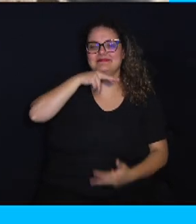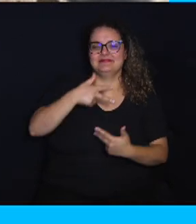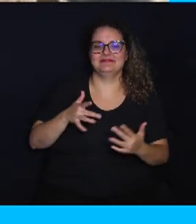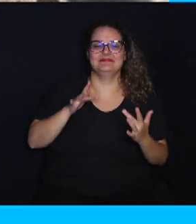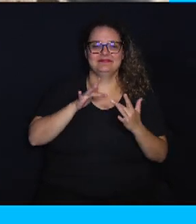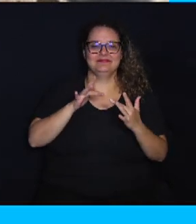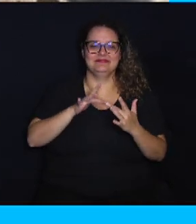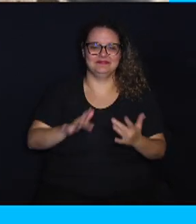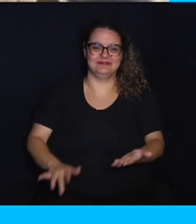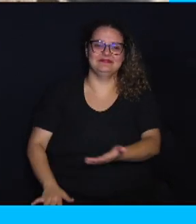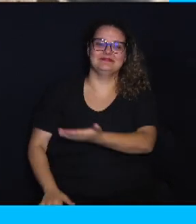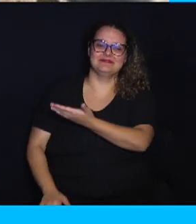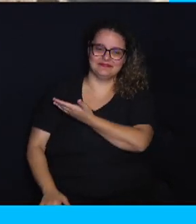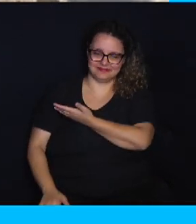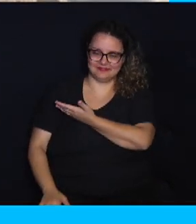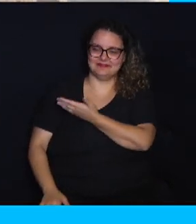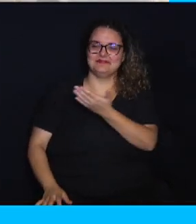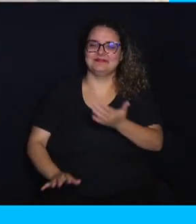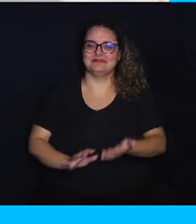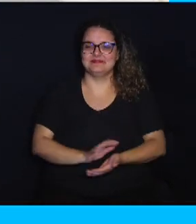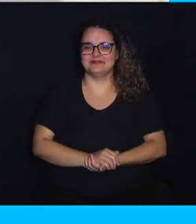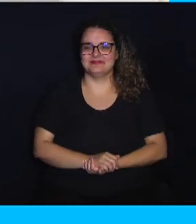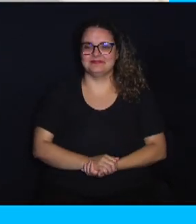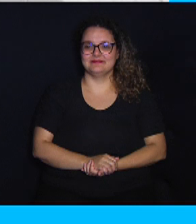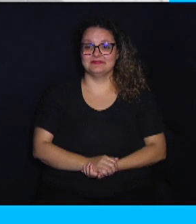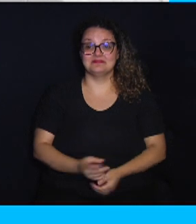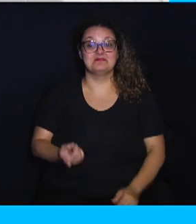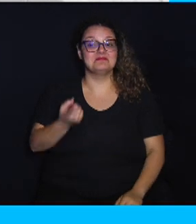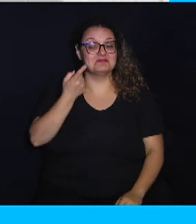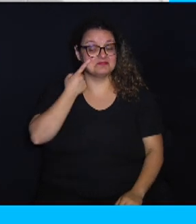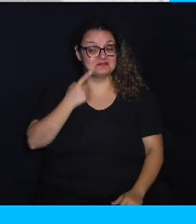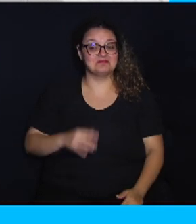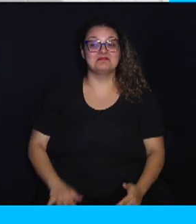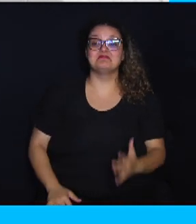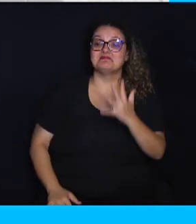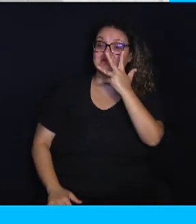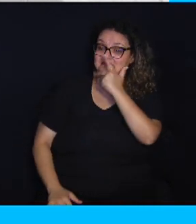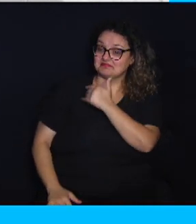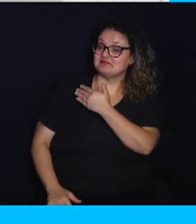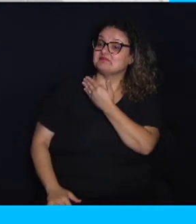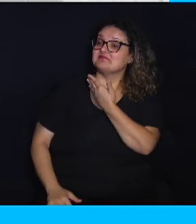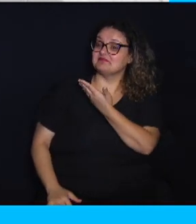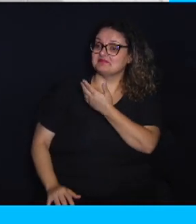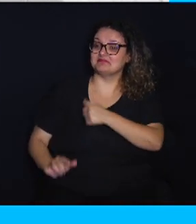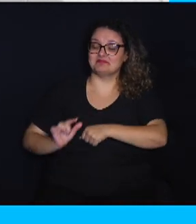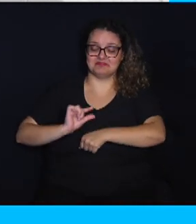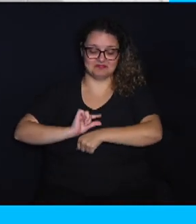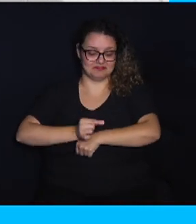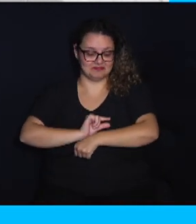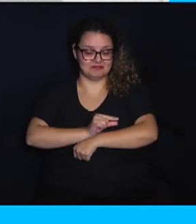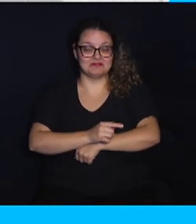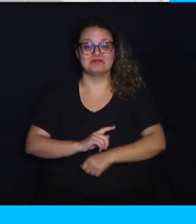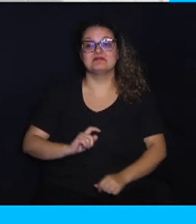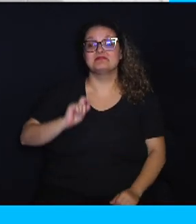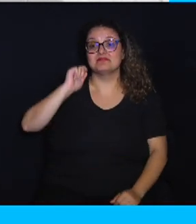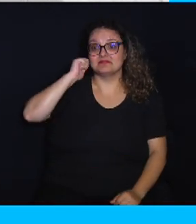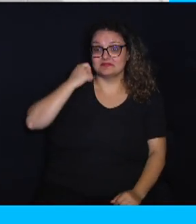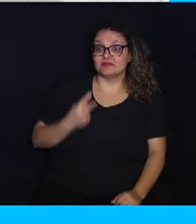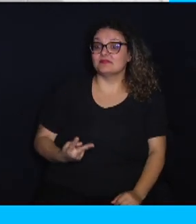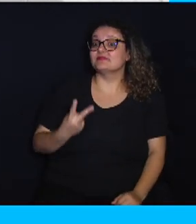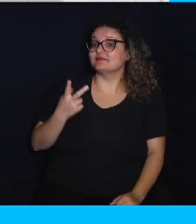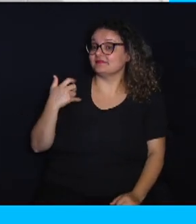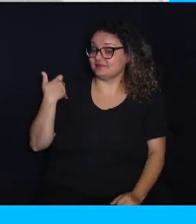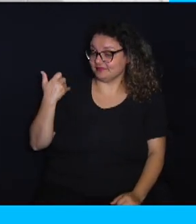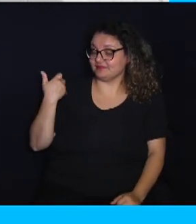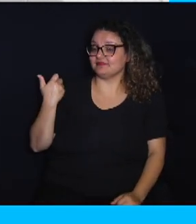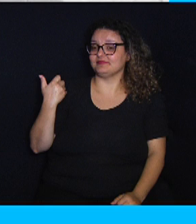entrar em contato com a Carla Vieira. O Henrique é esse lindo cão de pelagem preta com apenas 2 anos e